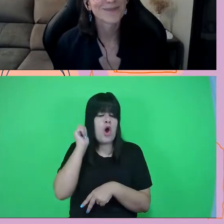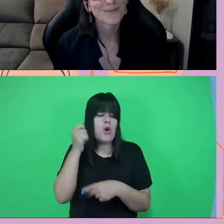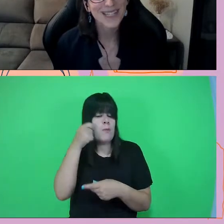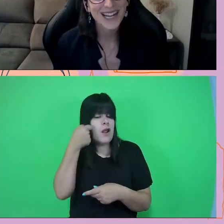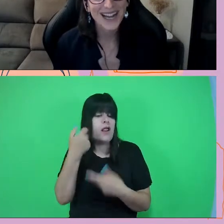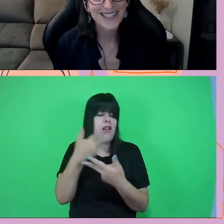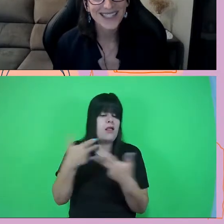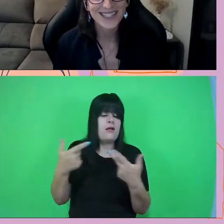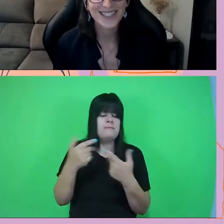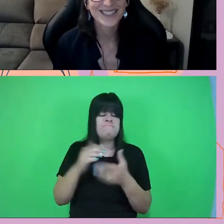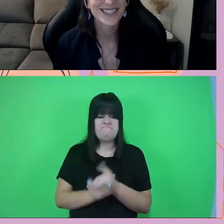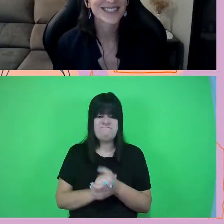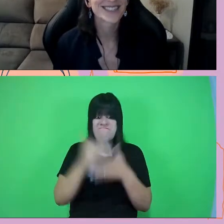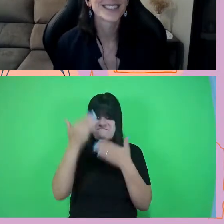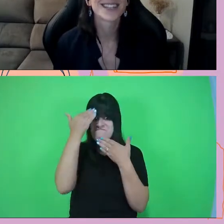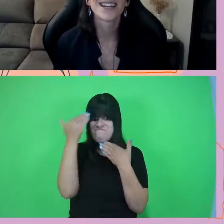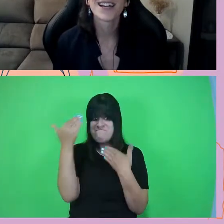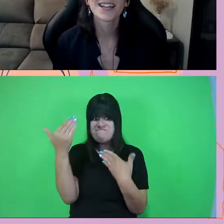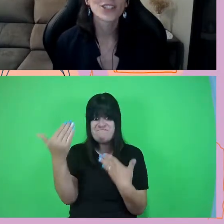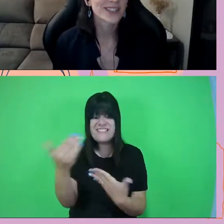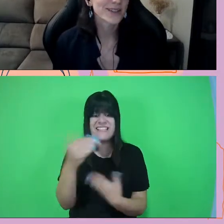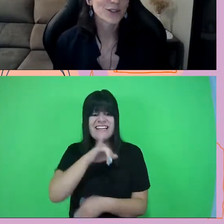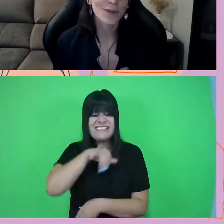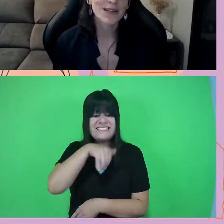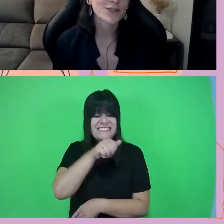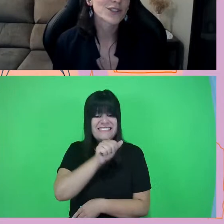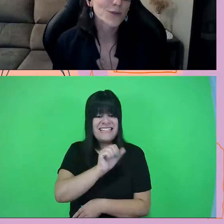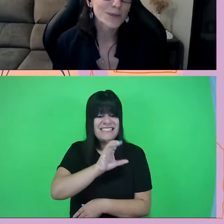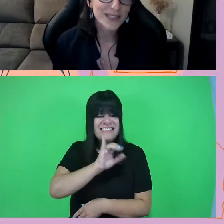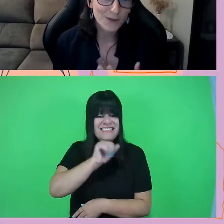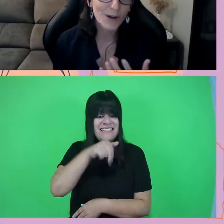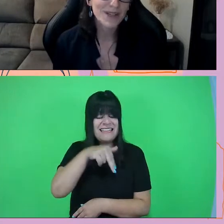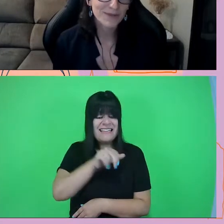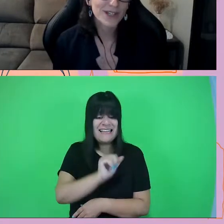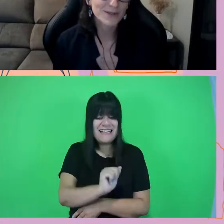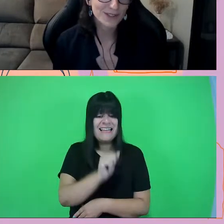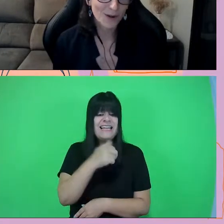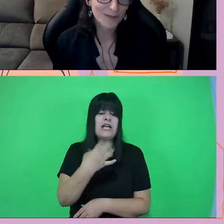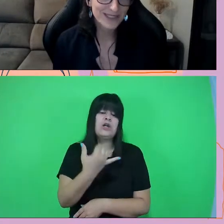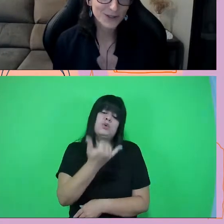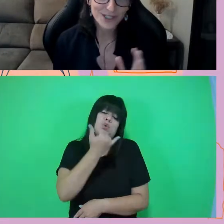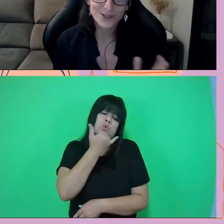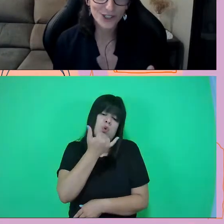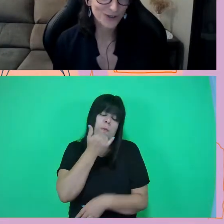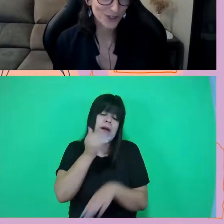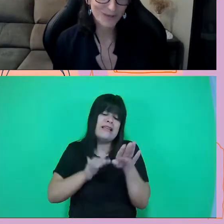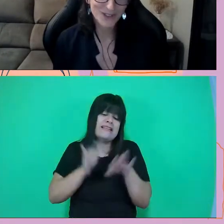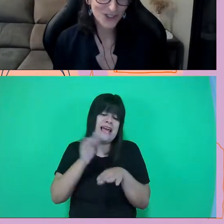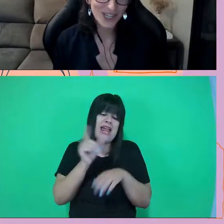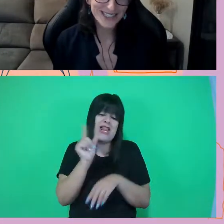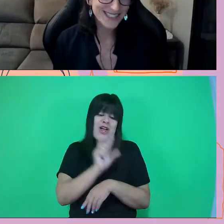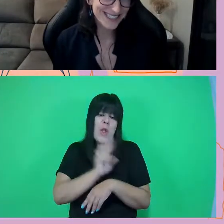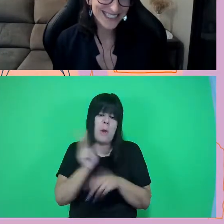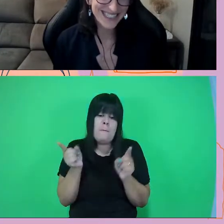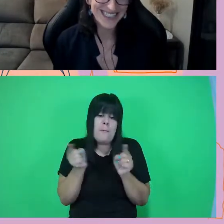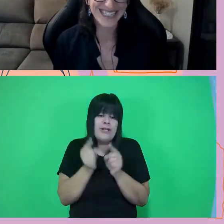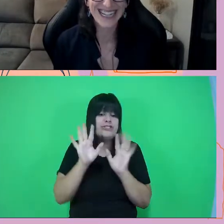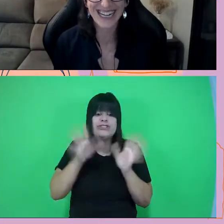Bem, obrigada, Jaciana. Jaciana, eu já peço desculpas que eu vou abreviando os nomes, eu já estou te chamando de